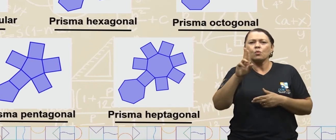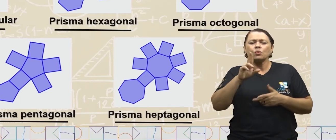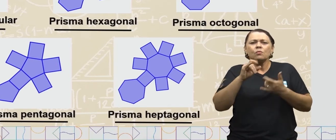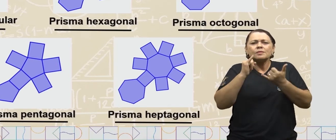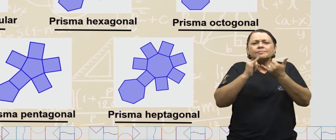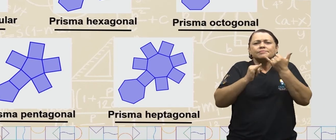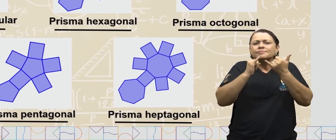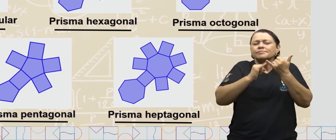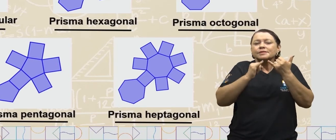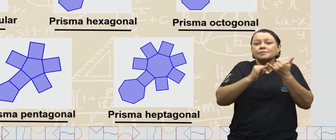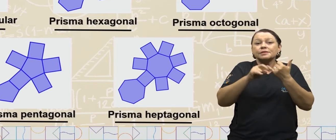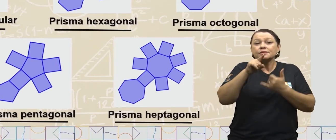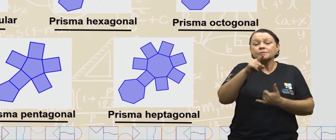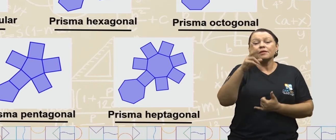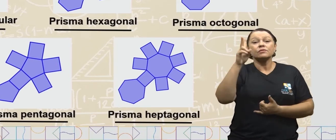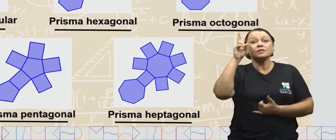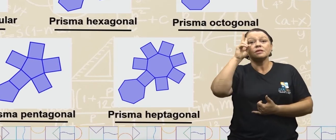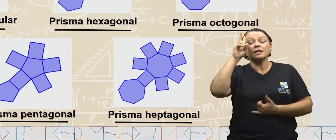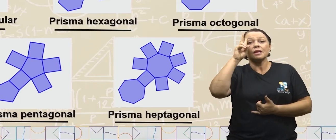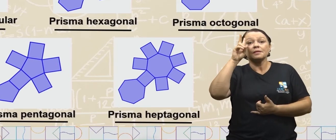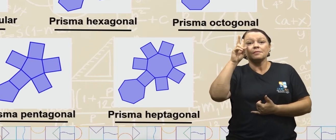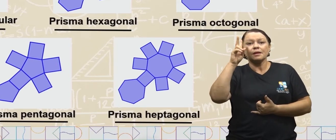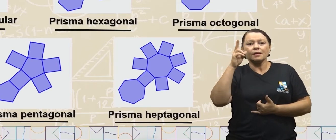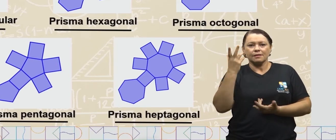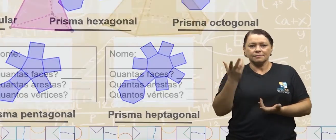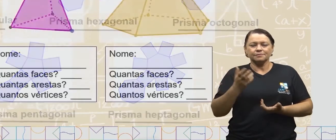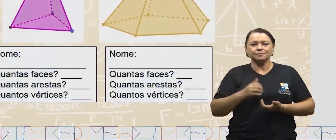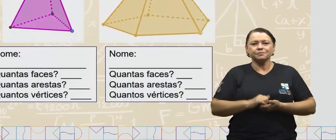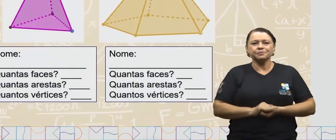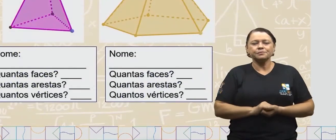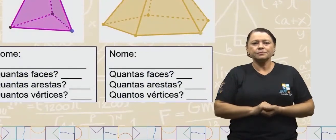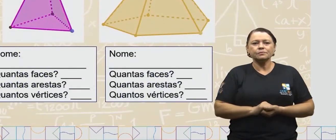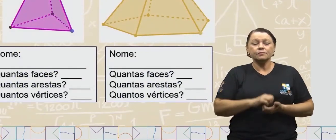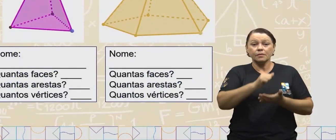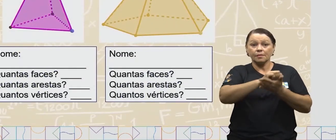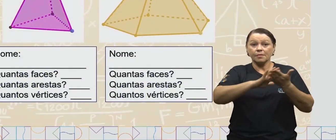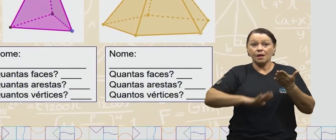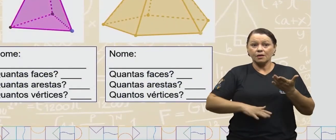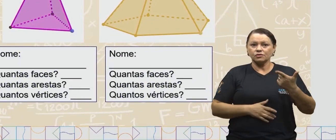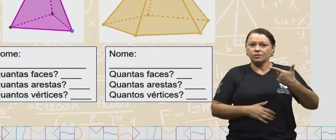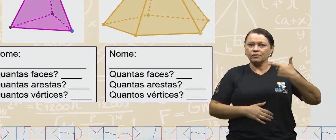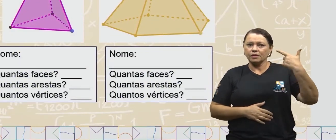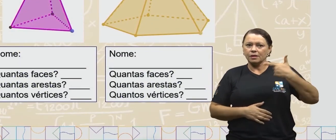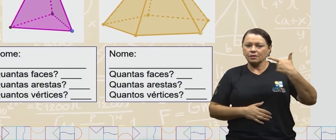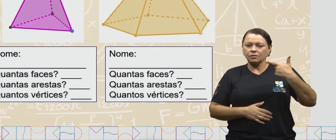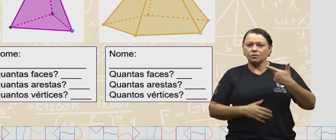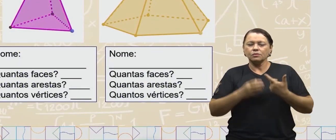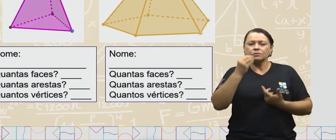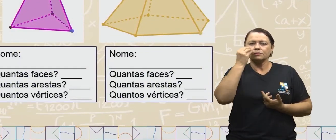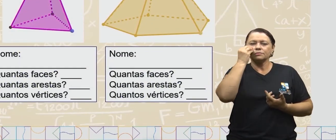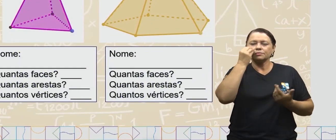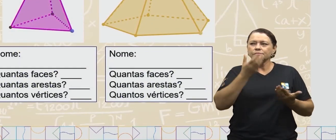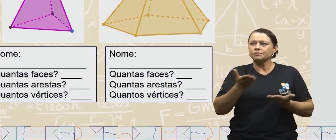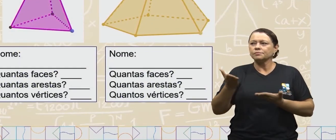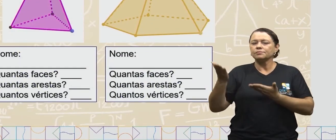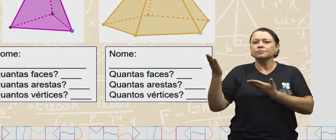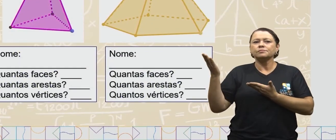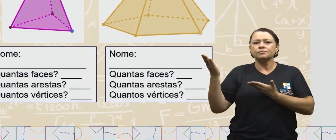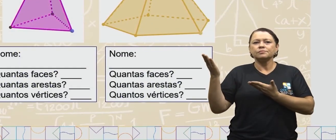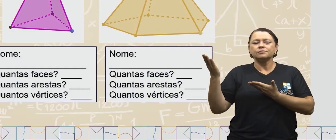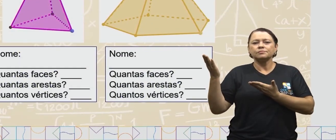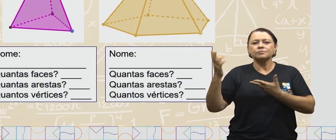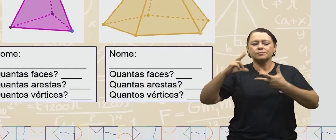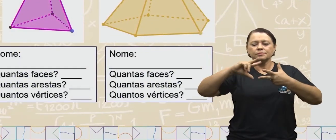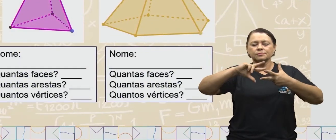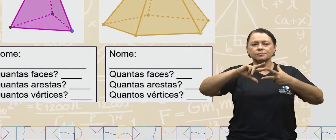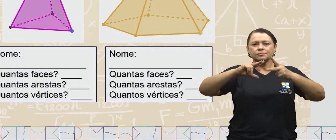bem parecido para que você lembre na hora de identificar. A atividade número 2. Observe os poliedros